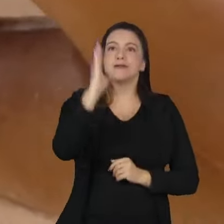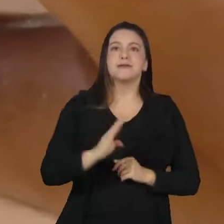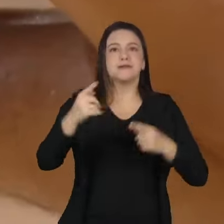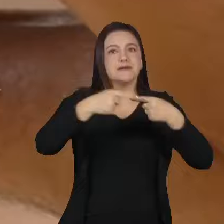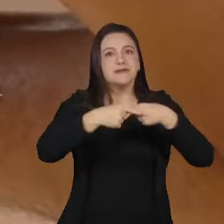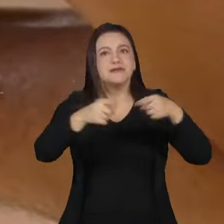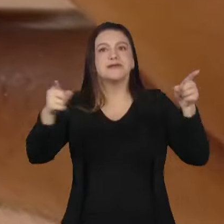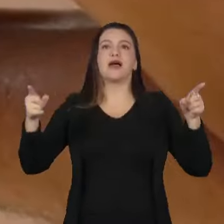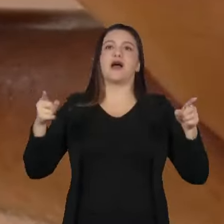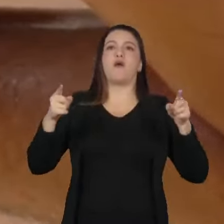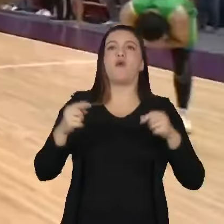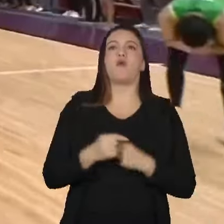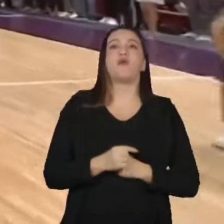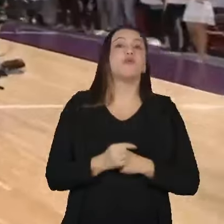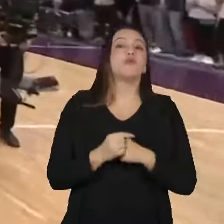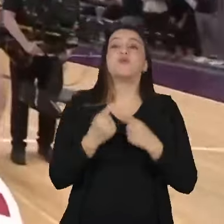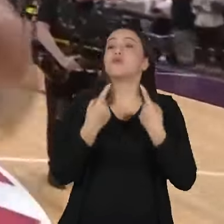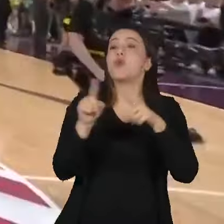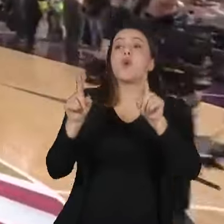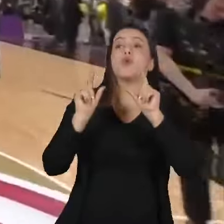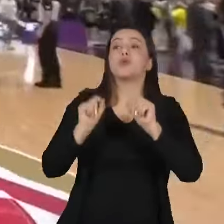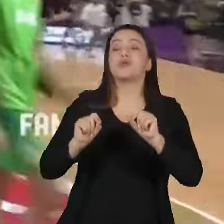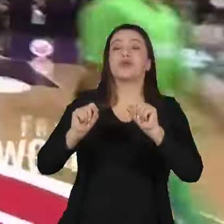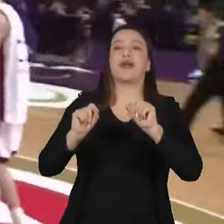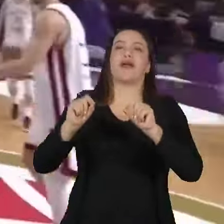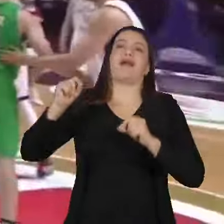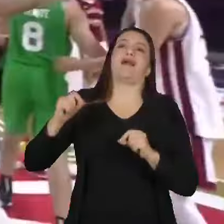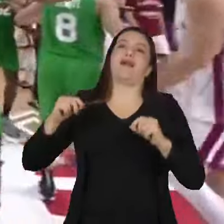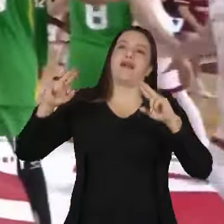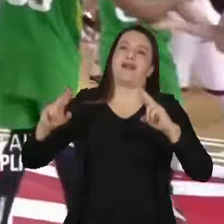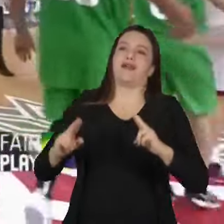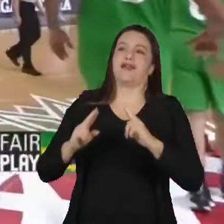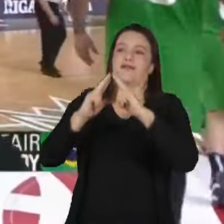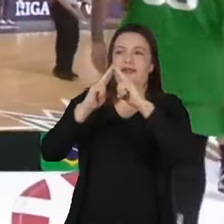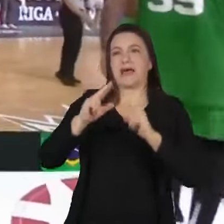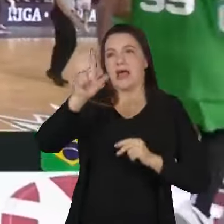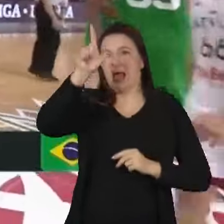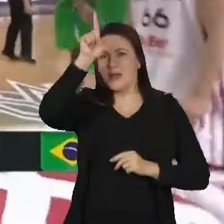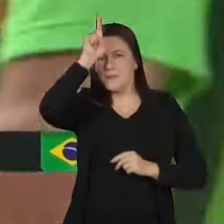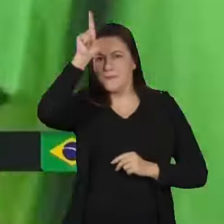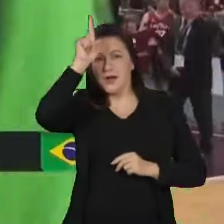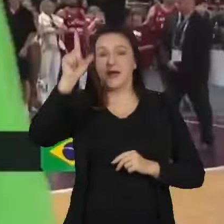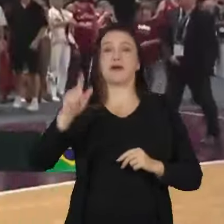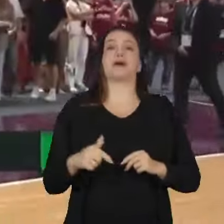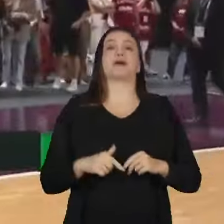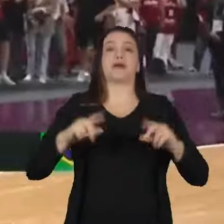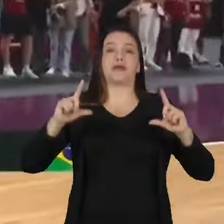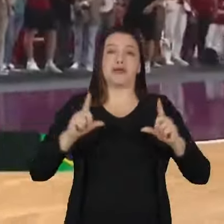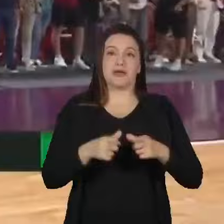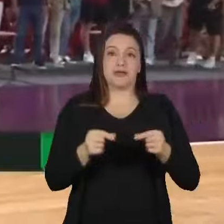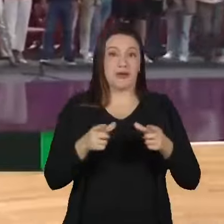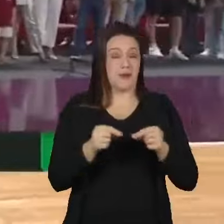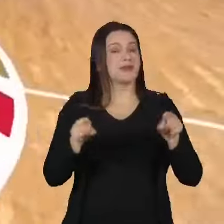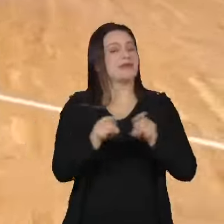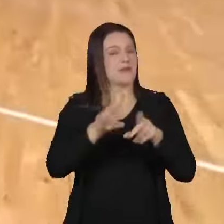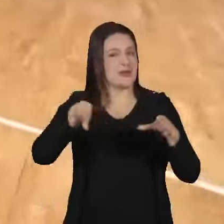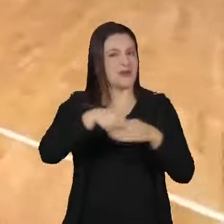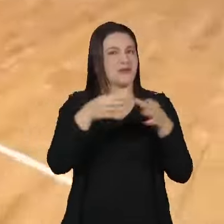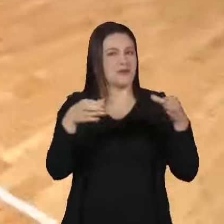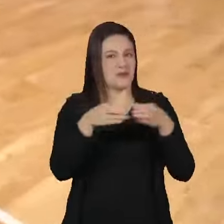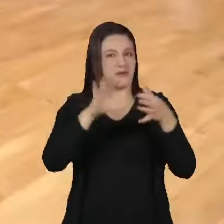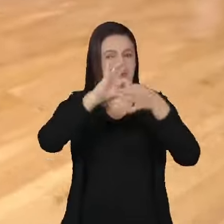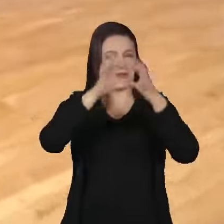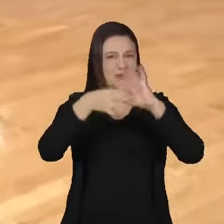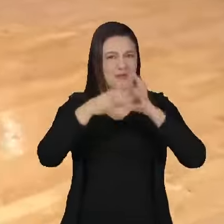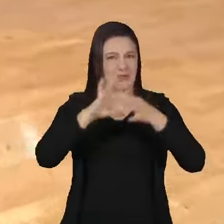nos Jogos contra ninguém menos que os franceses. Alemanha e Japão também estão no grupo brasileiro na Olimpíada.